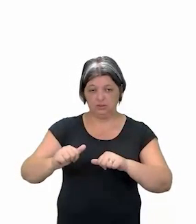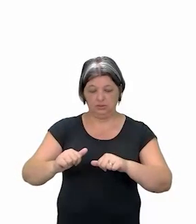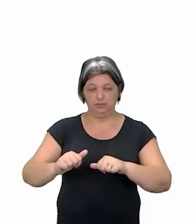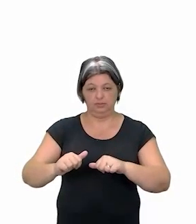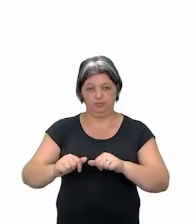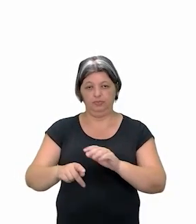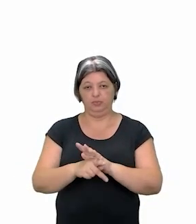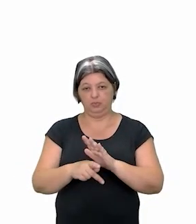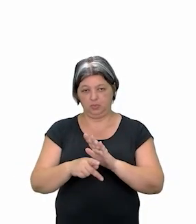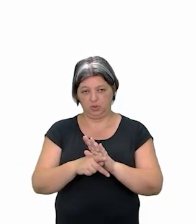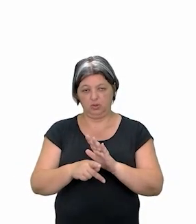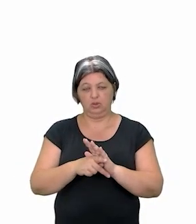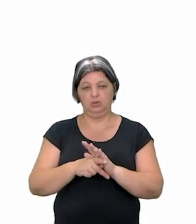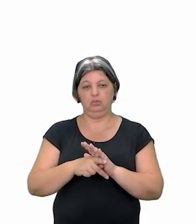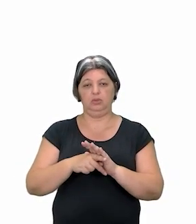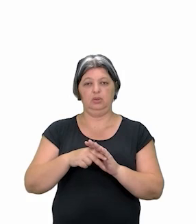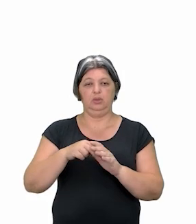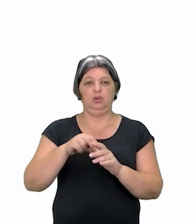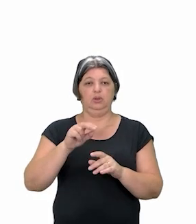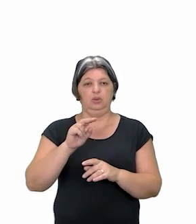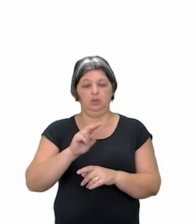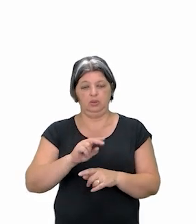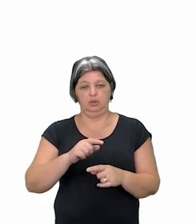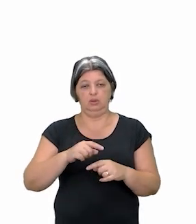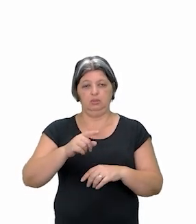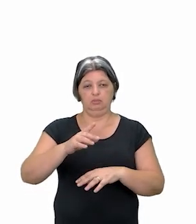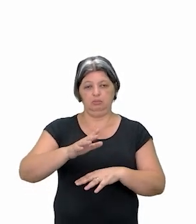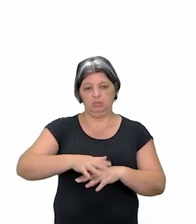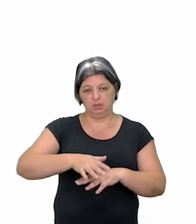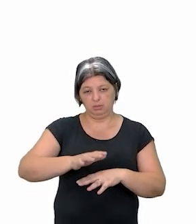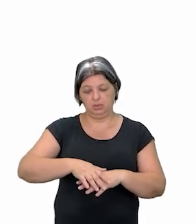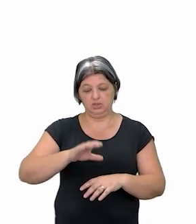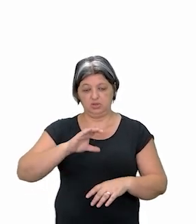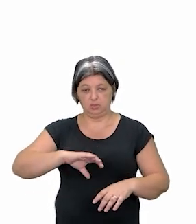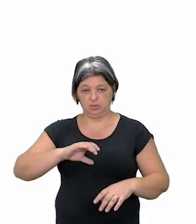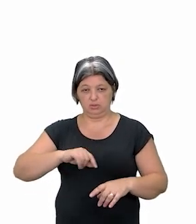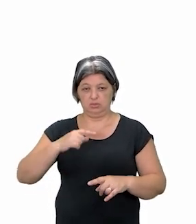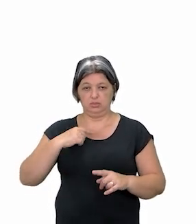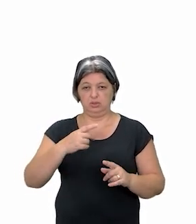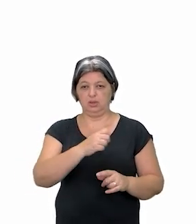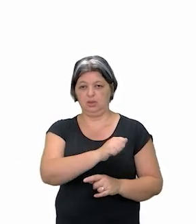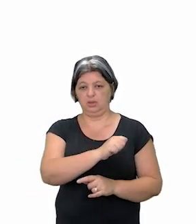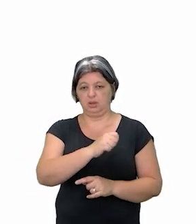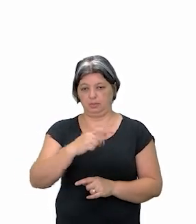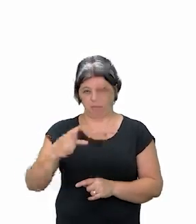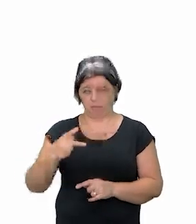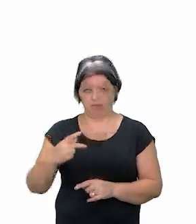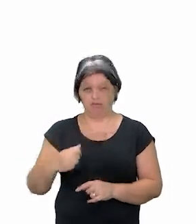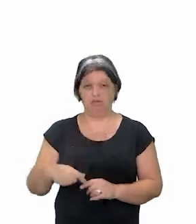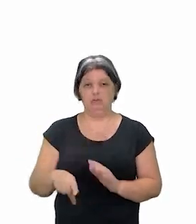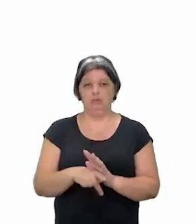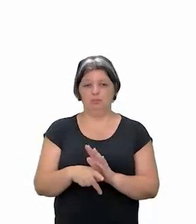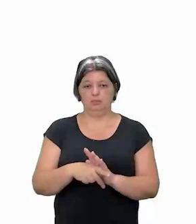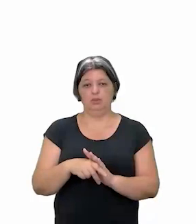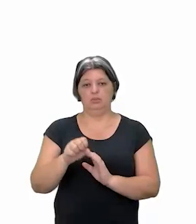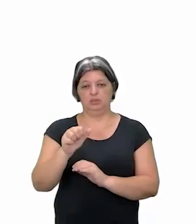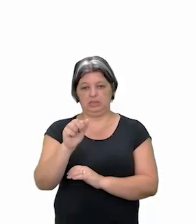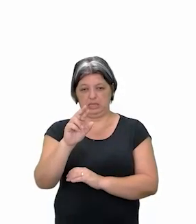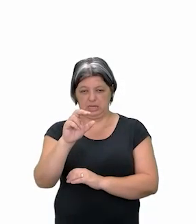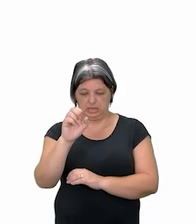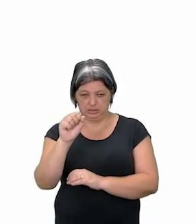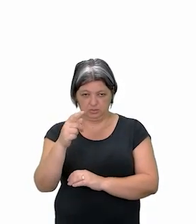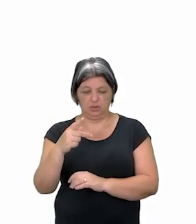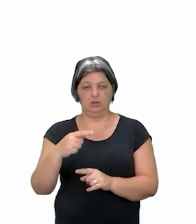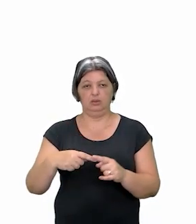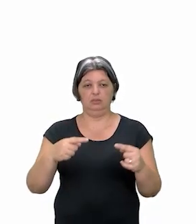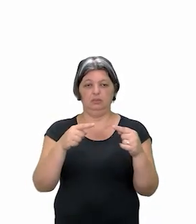componentes curriculares de língua portuguesa, matemática. Eu trouxe a AP e o SARESP porque são aqueles que se enquadram no nosso âmbito